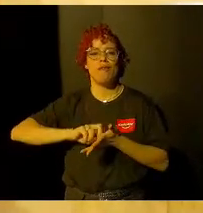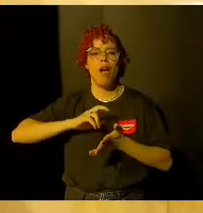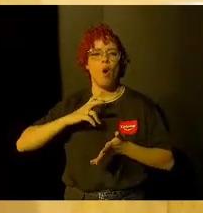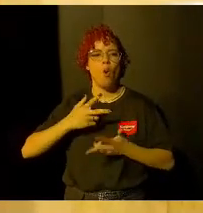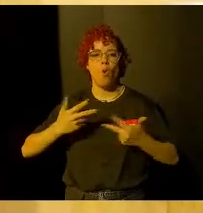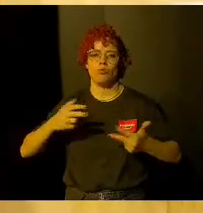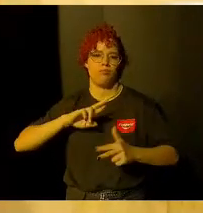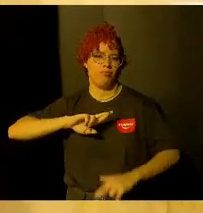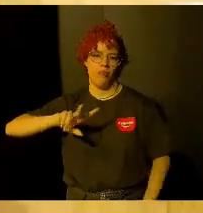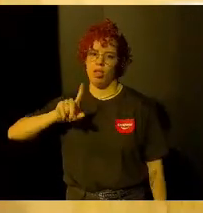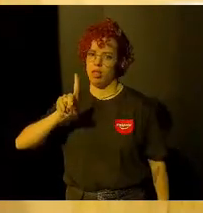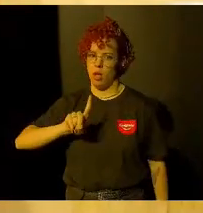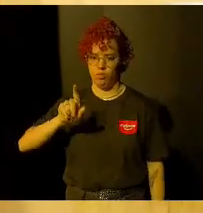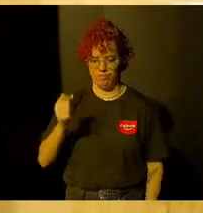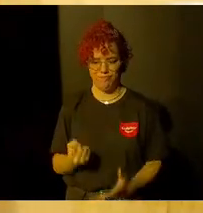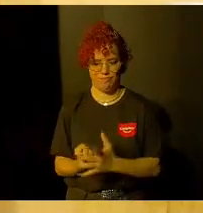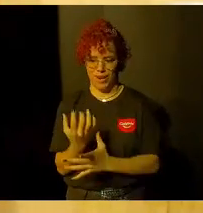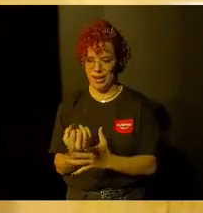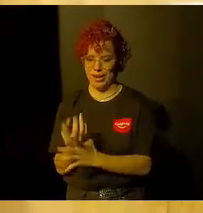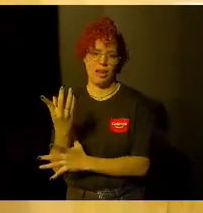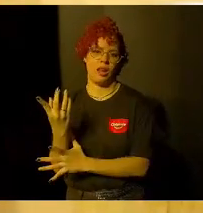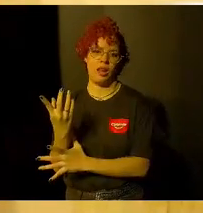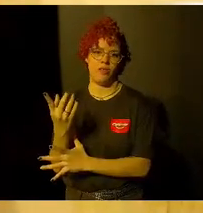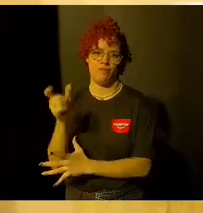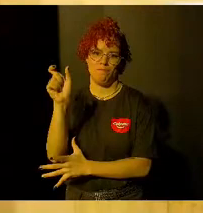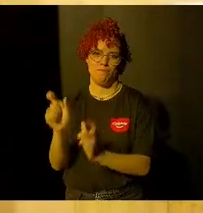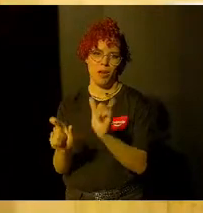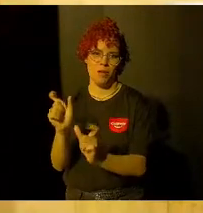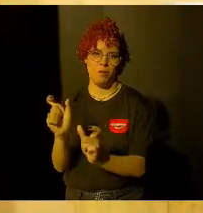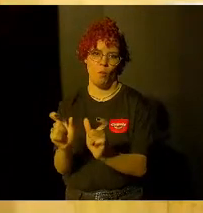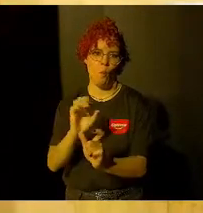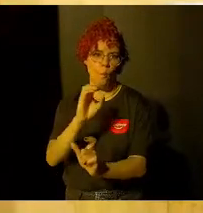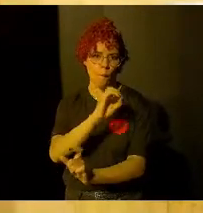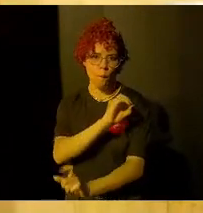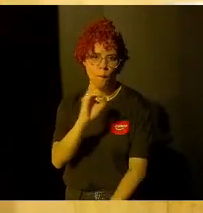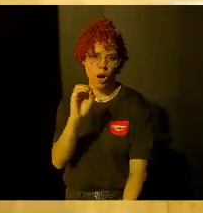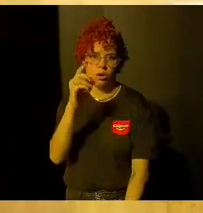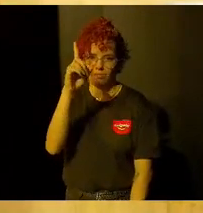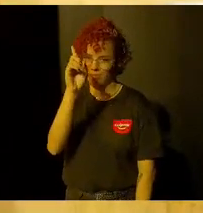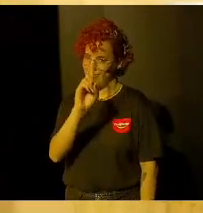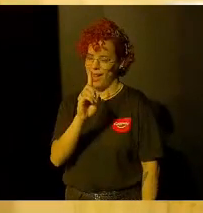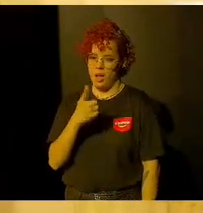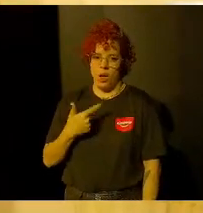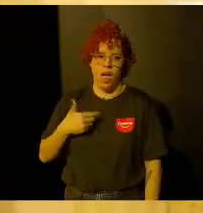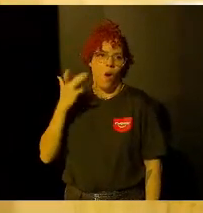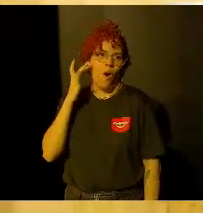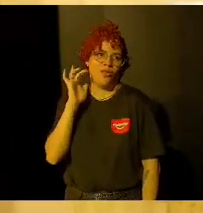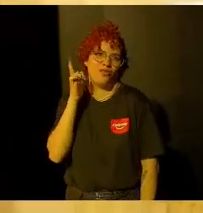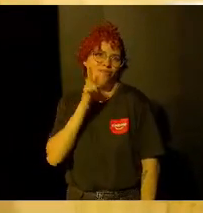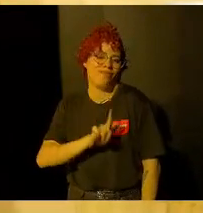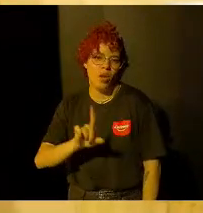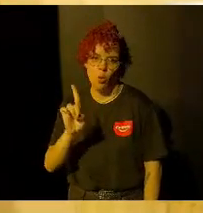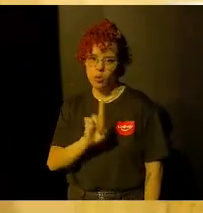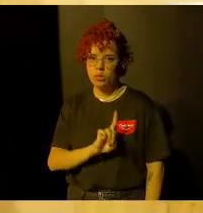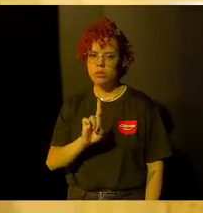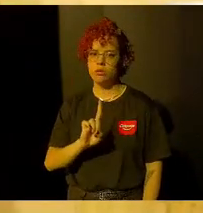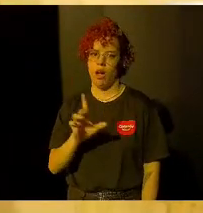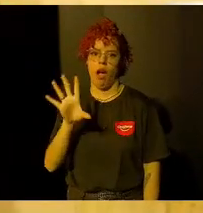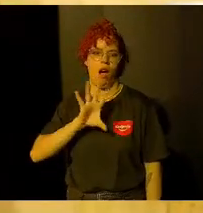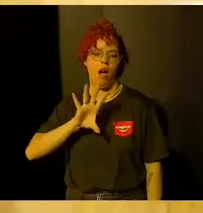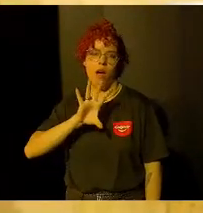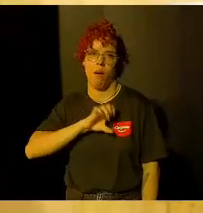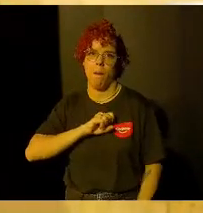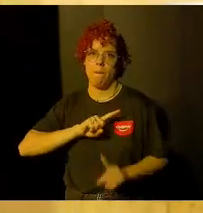criando um personagem totalmente do zero né adoraria fazer isso mas acho que não não tenho a